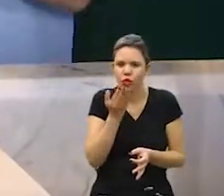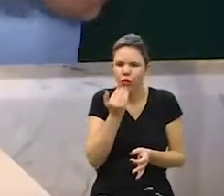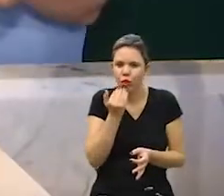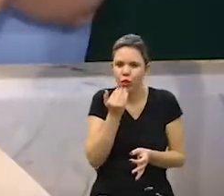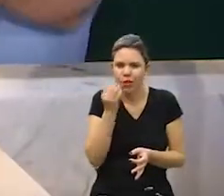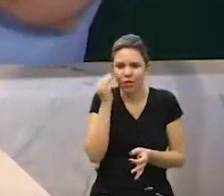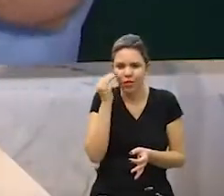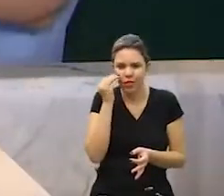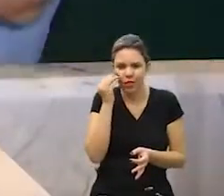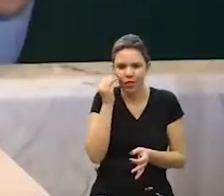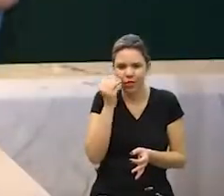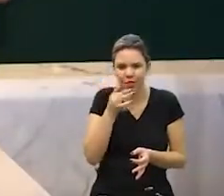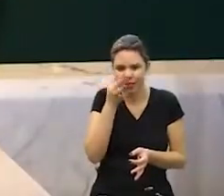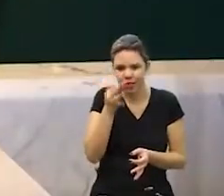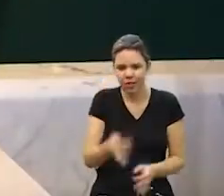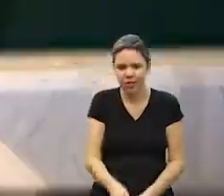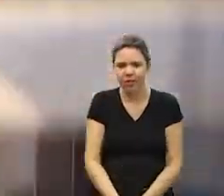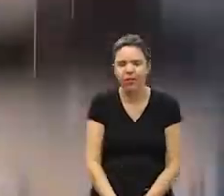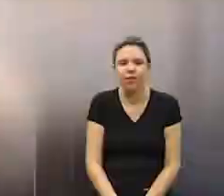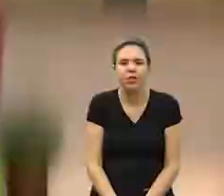Vamos. Quero experimentar o drink.